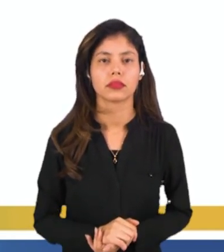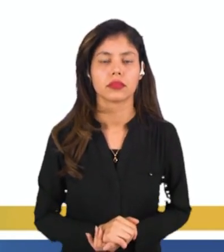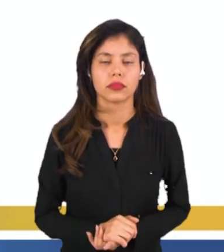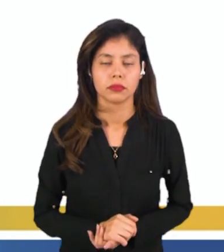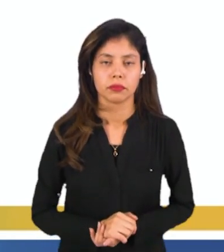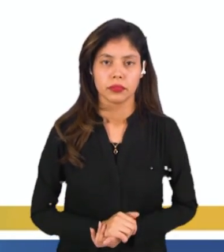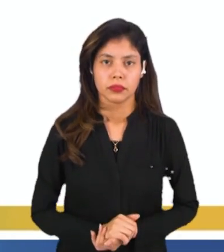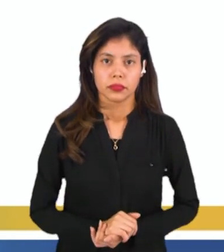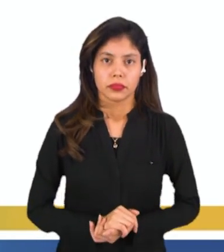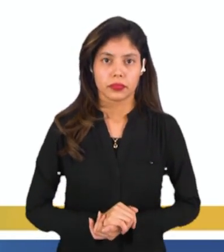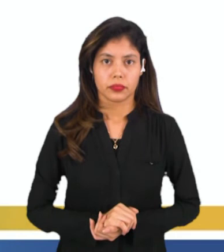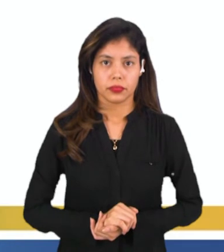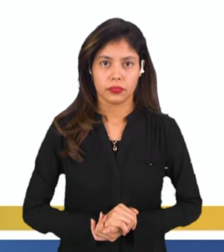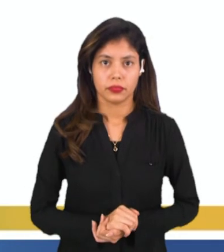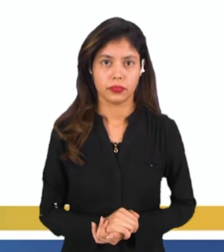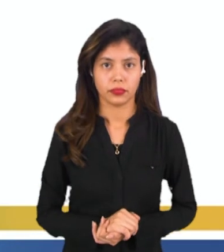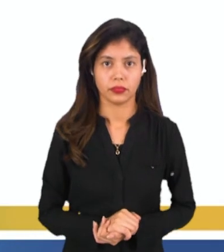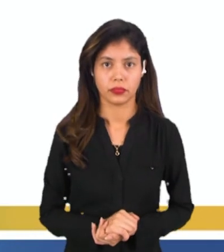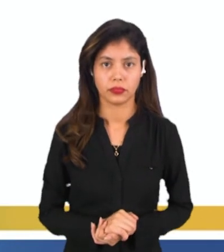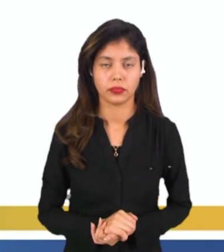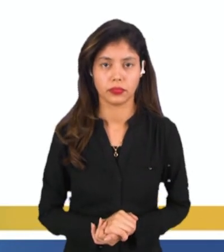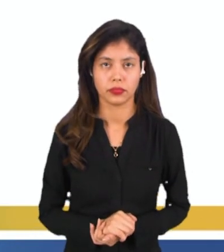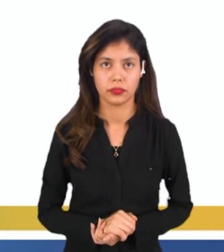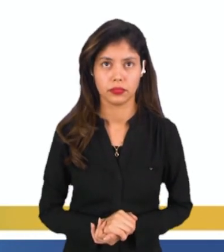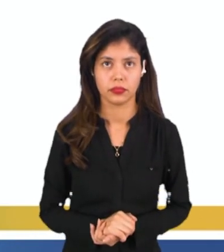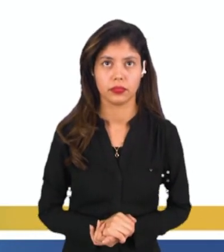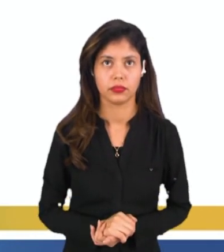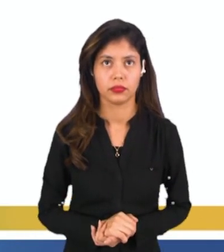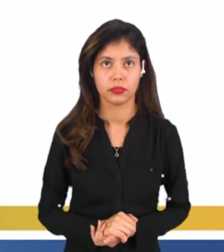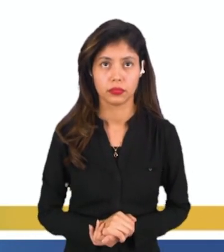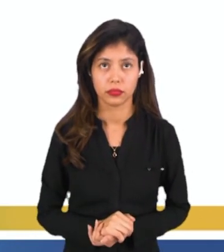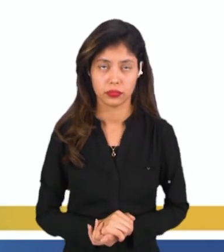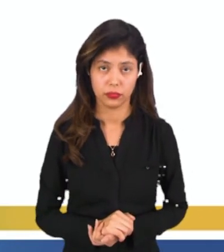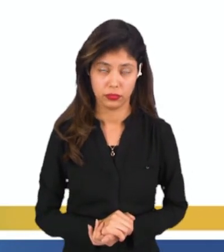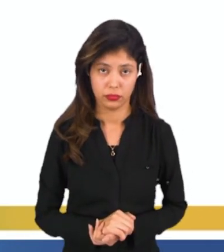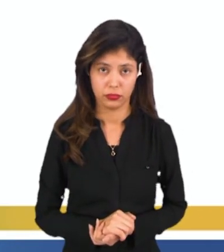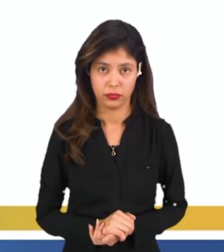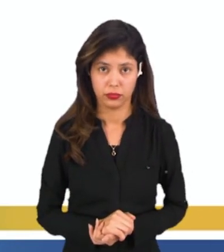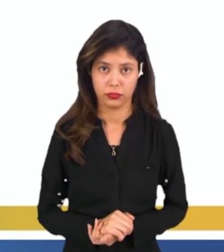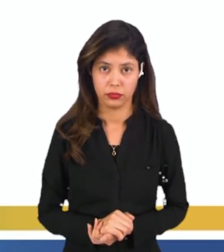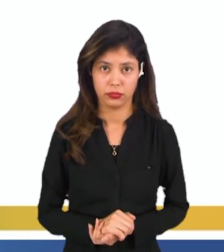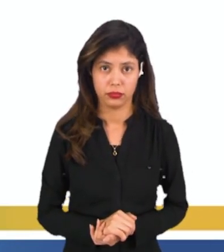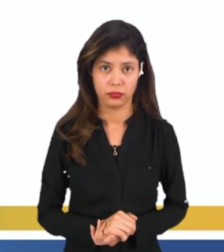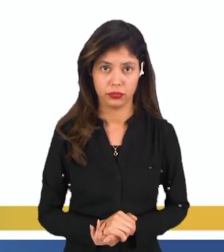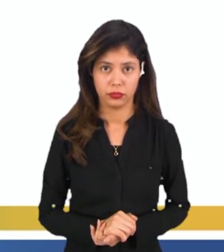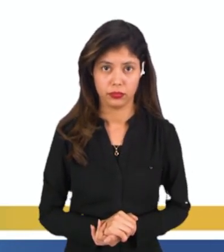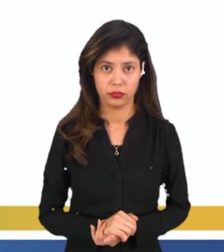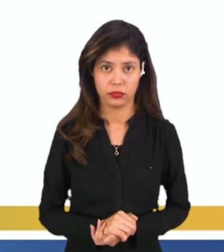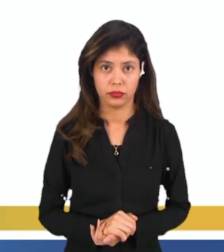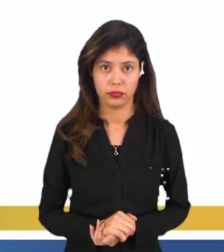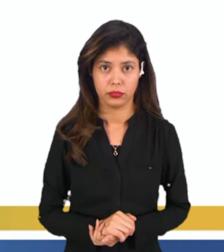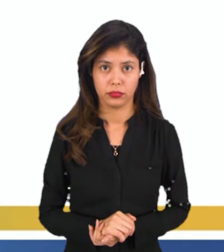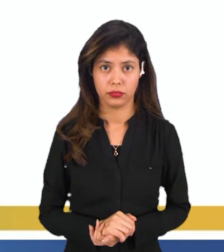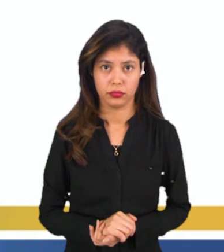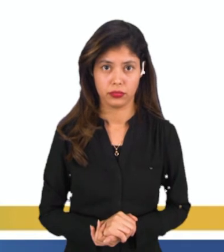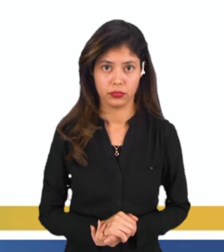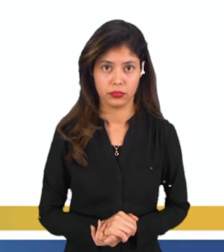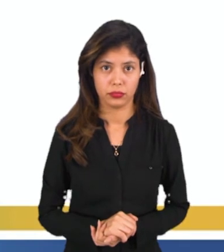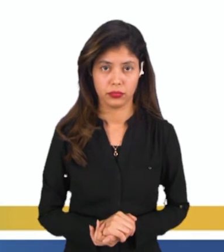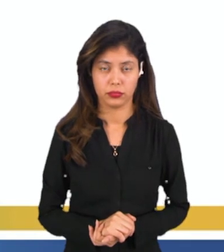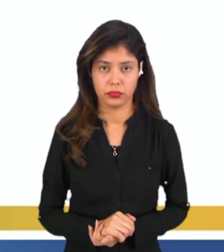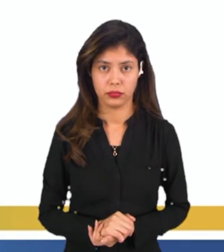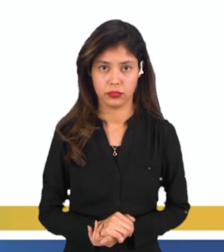he Nascido, El Rio Invisible, Obras Completas, terceira edição, Buenos